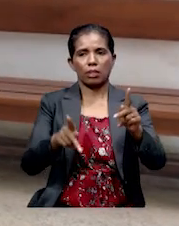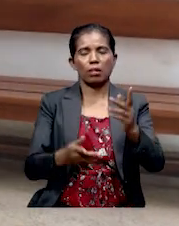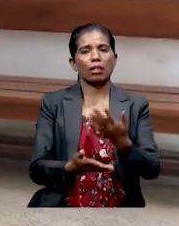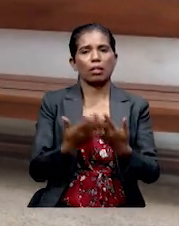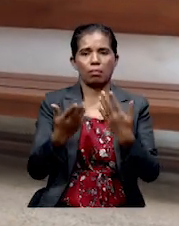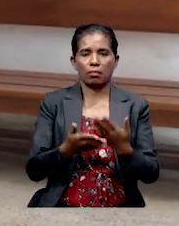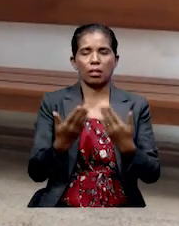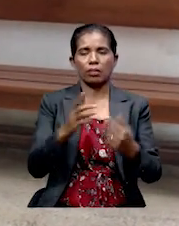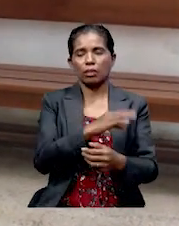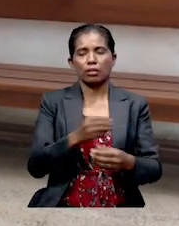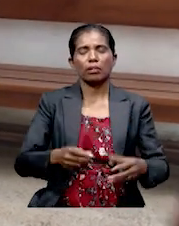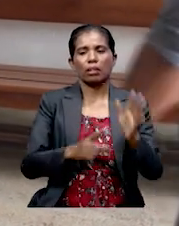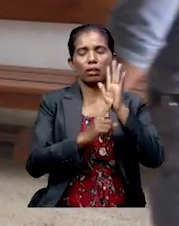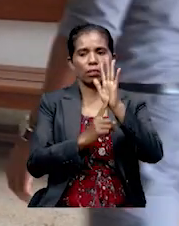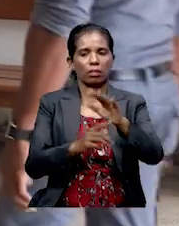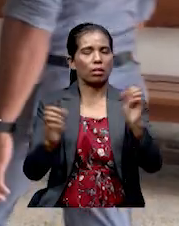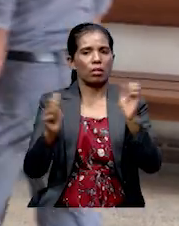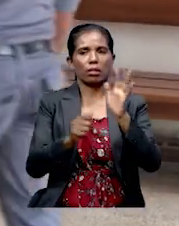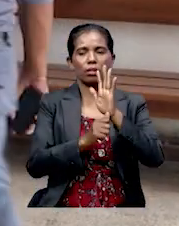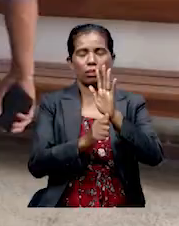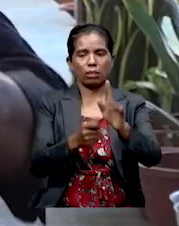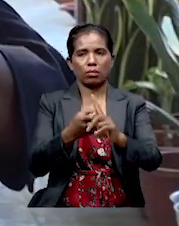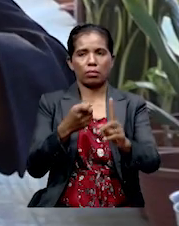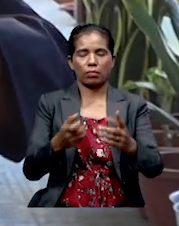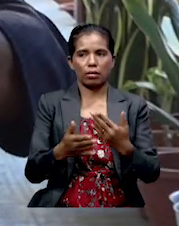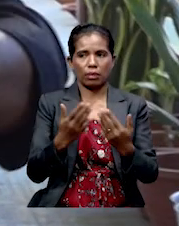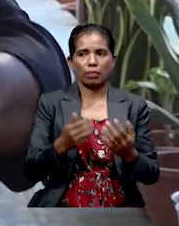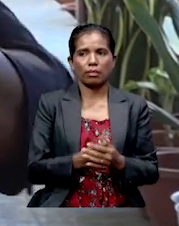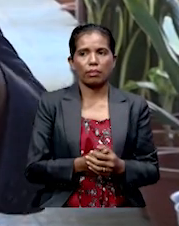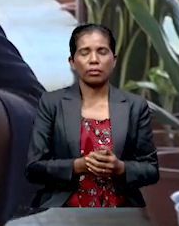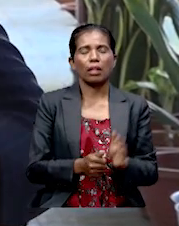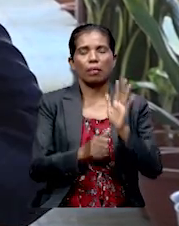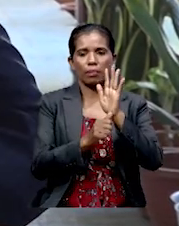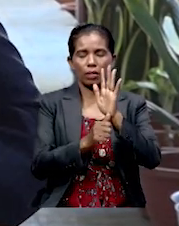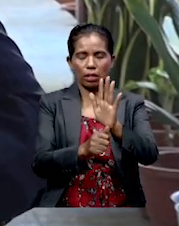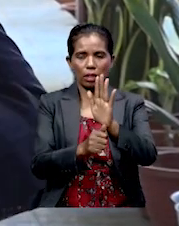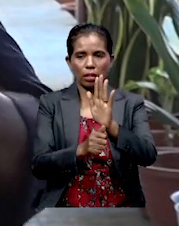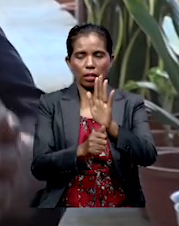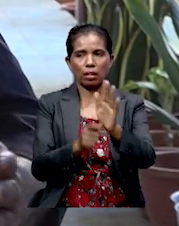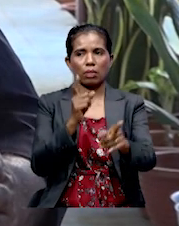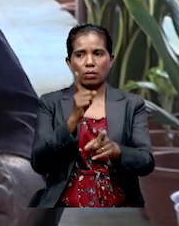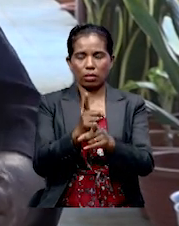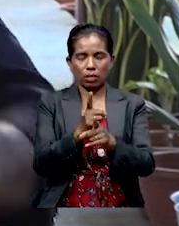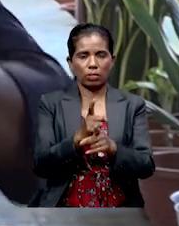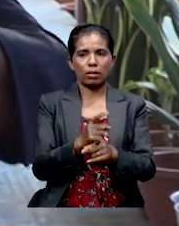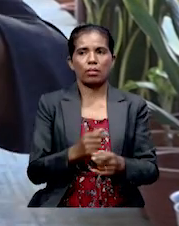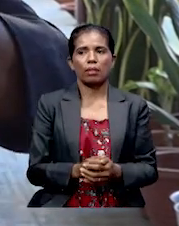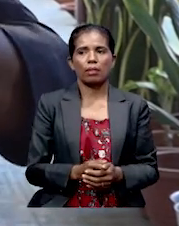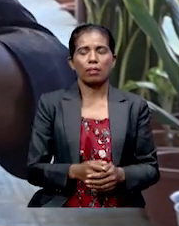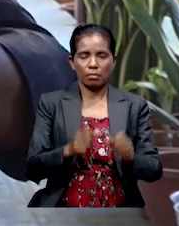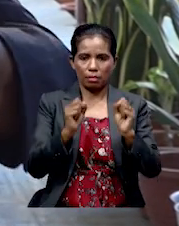factos neve apresenta la prensa pressuposto legal. Ele apresenta factos, mas lá ladum forte.